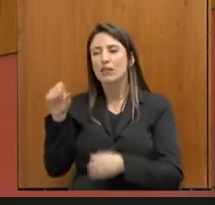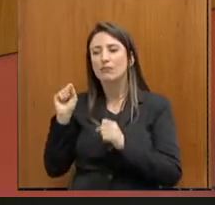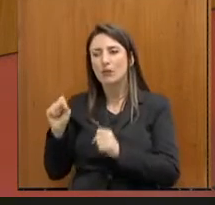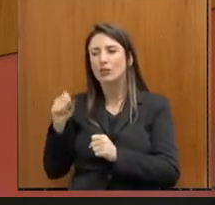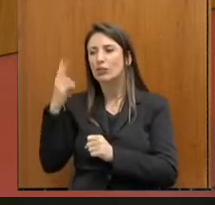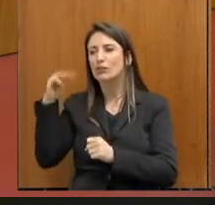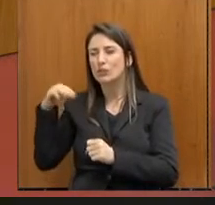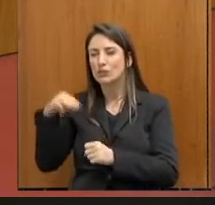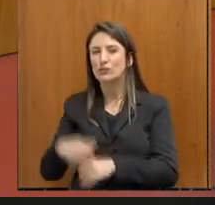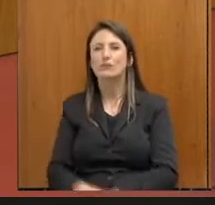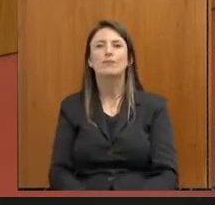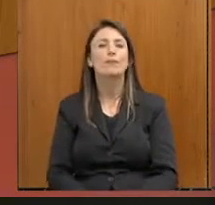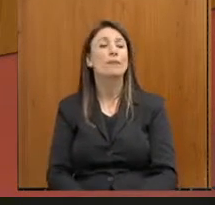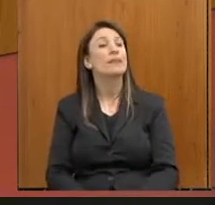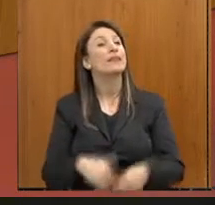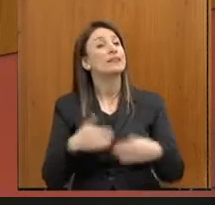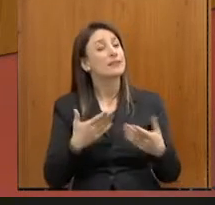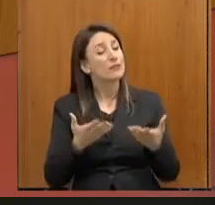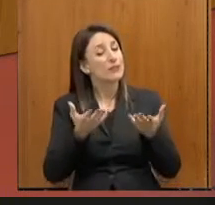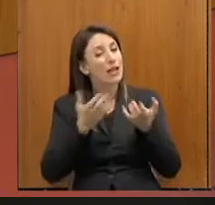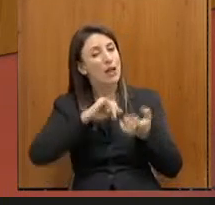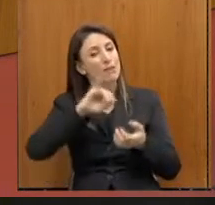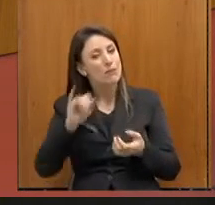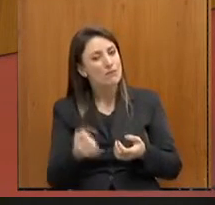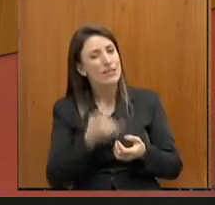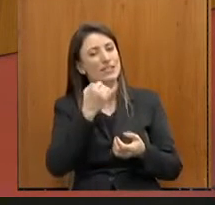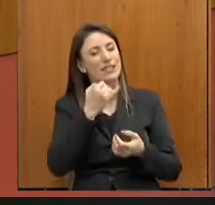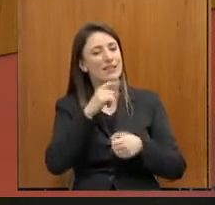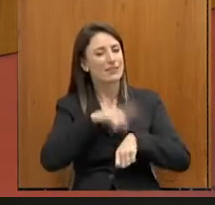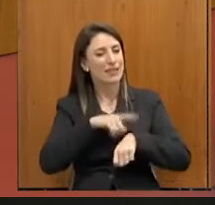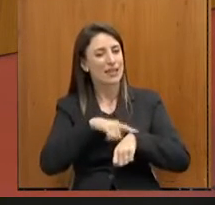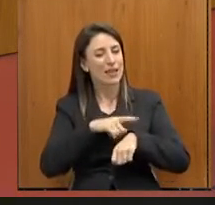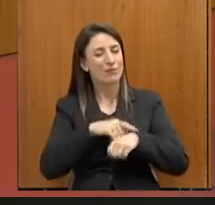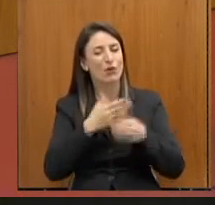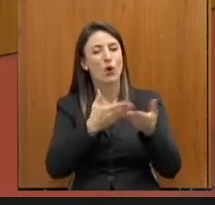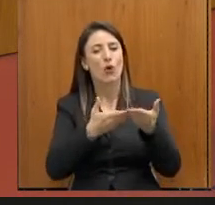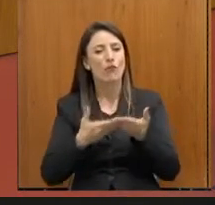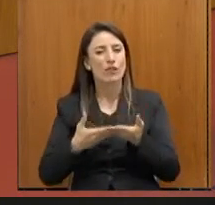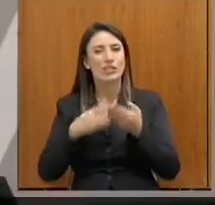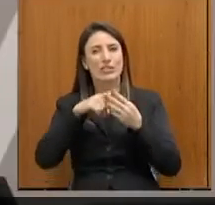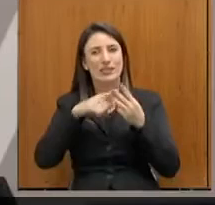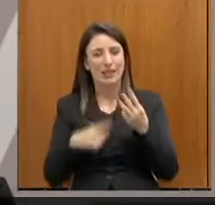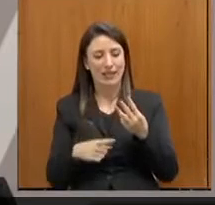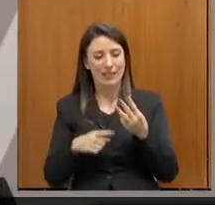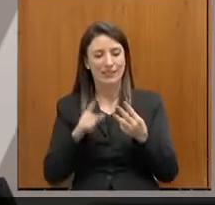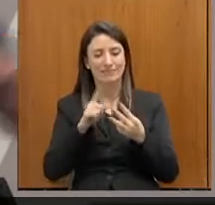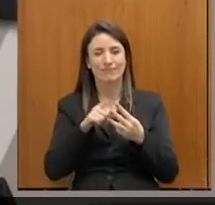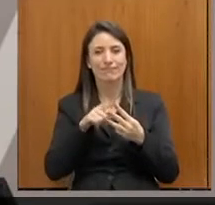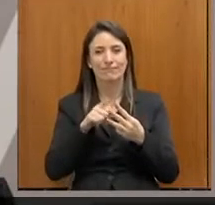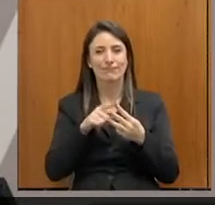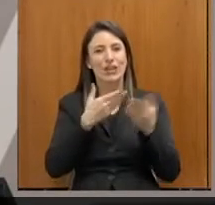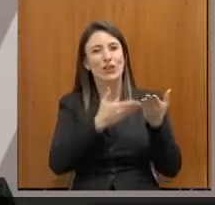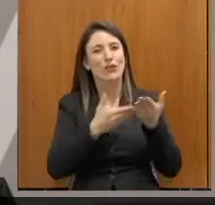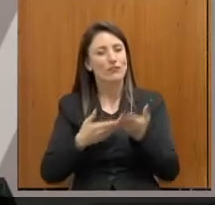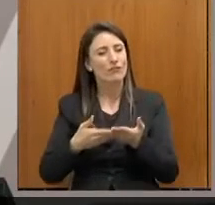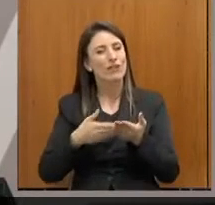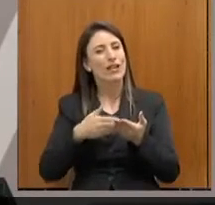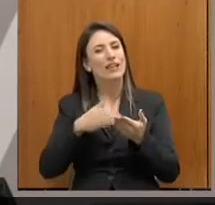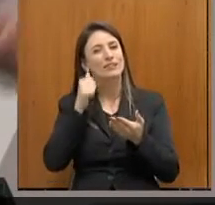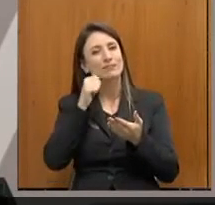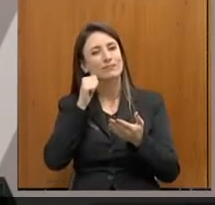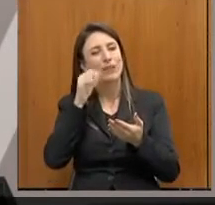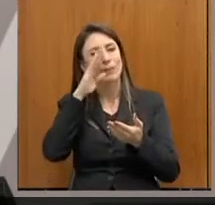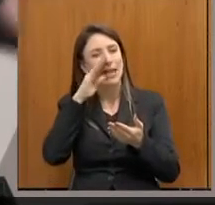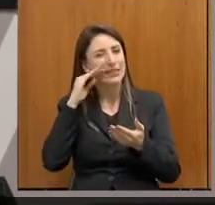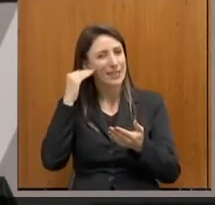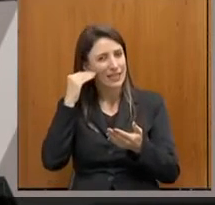seu presente quero aproveitar esse tempo agora para fazer três convites é um deles dirigido a colega Beatriz Cerqueira que